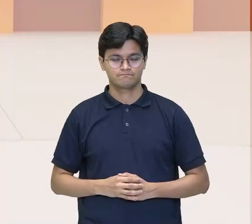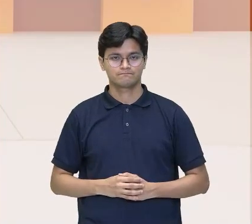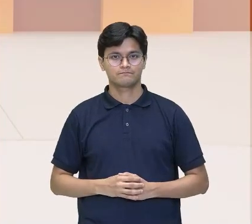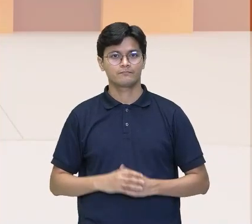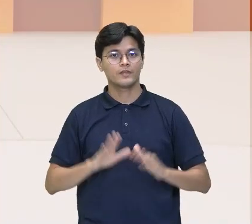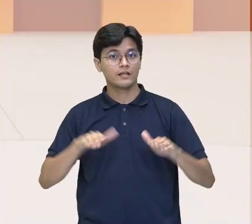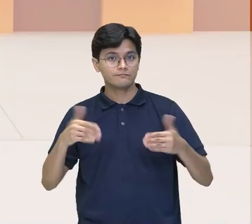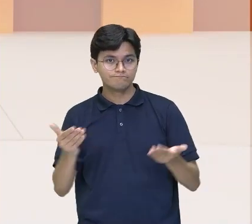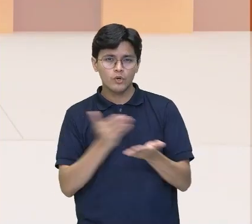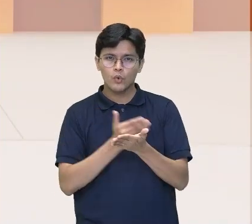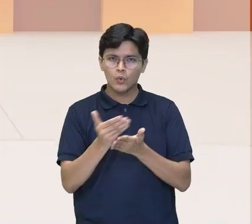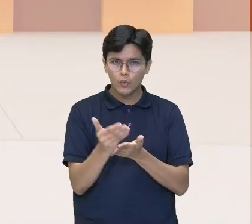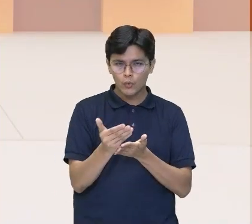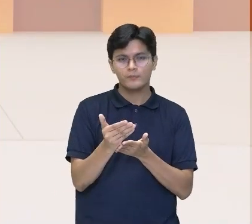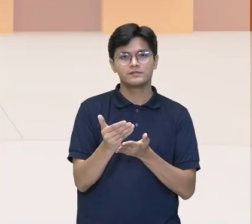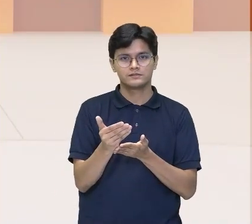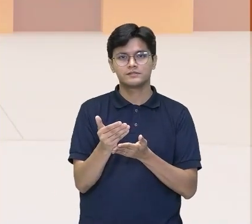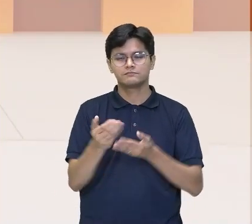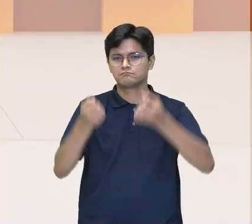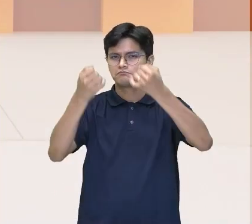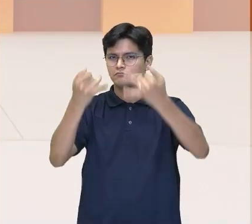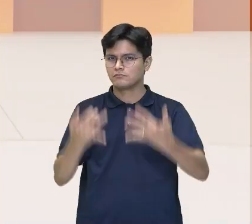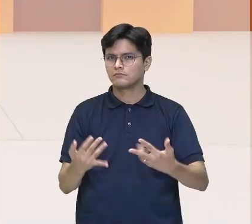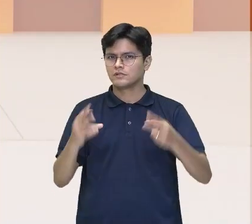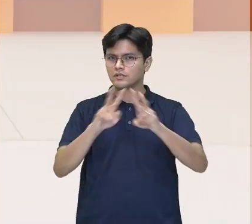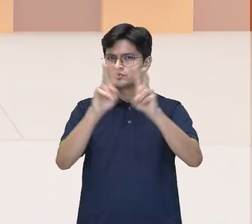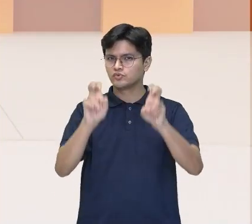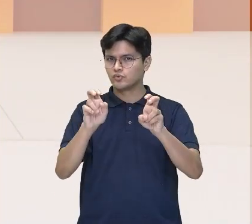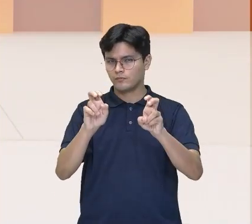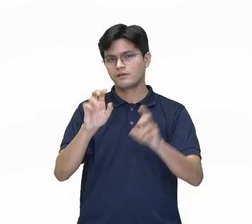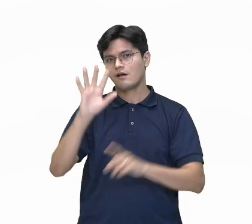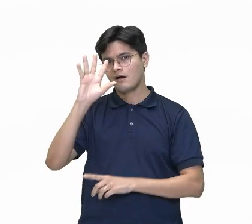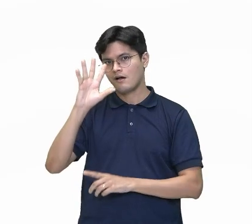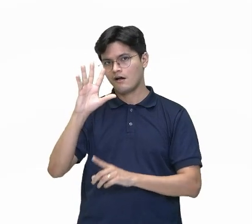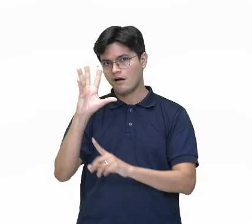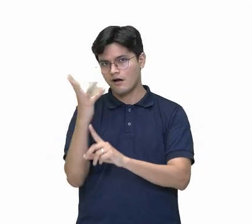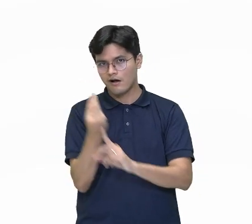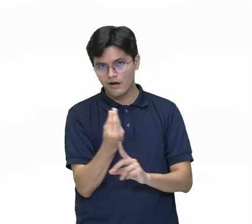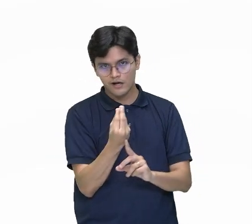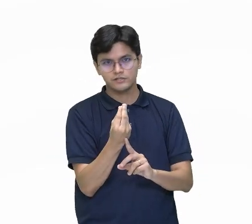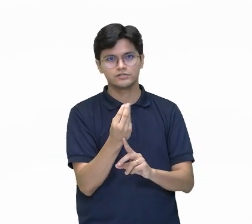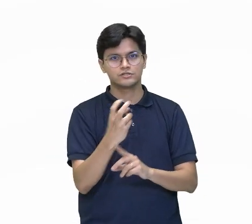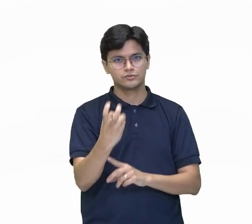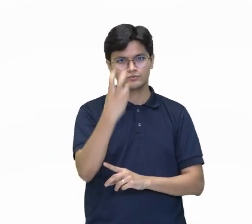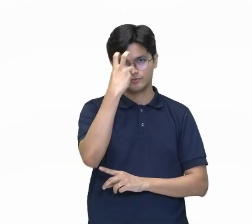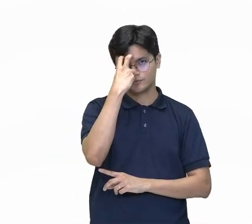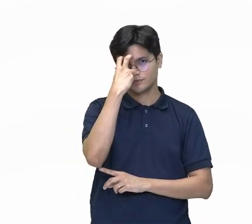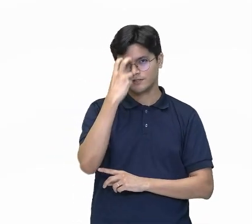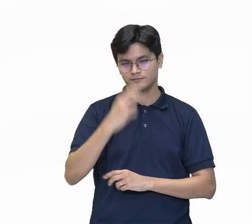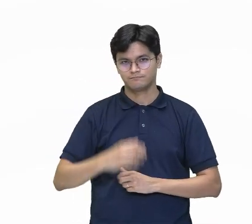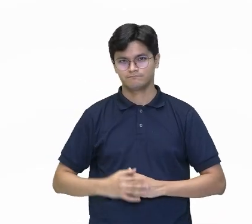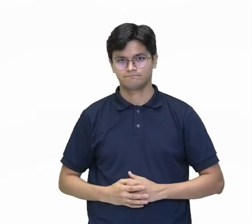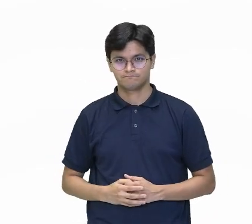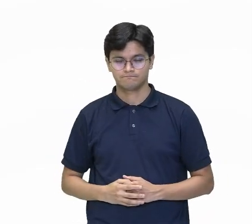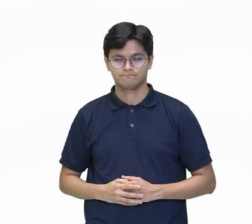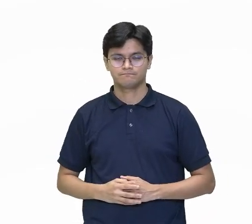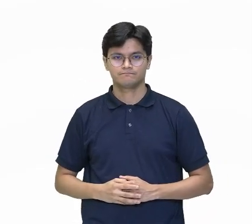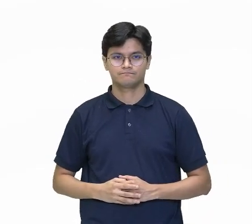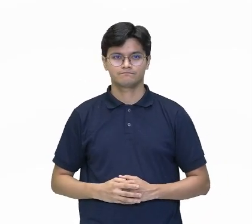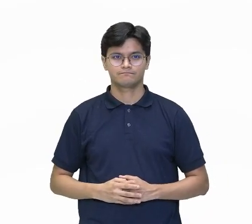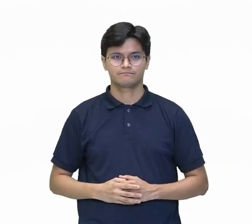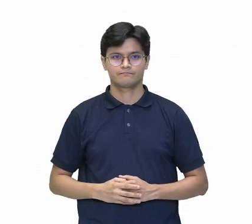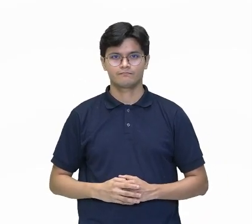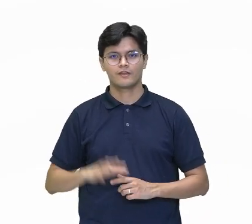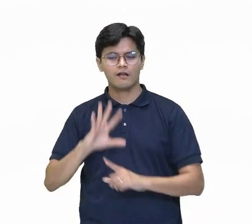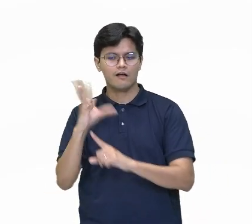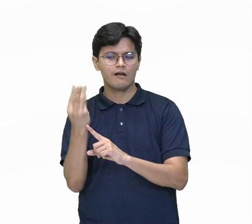vamos começar falando um pouco sobre isso, né? A arte e a cultura. Acompanhe comigo aqui que a arte, ela